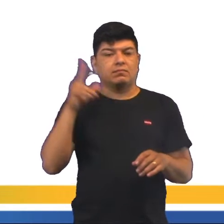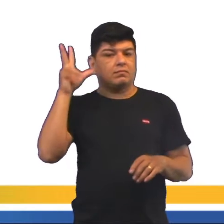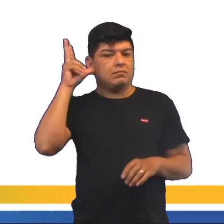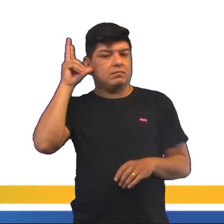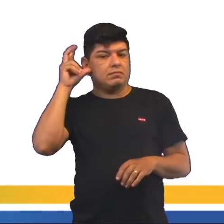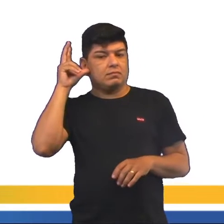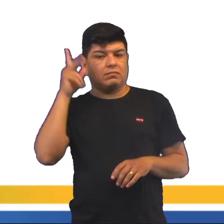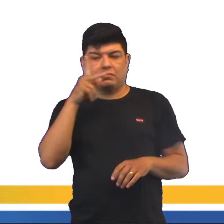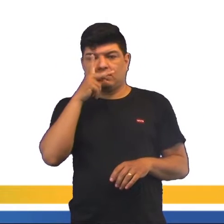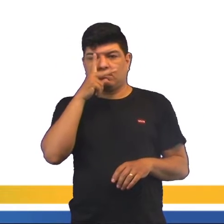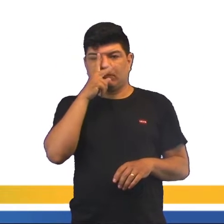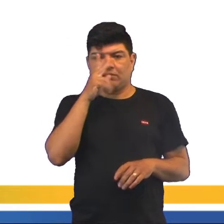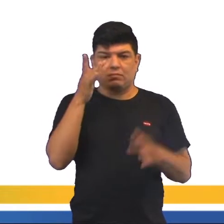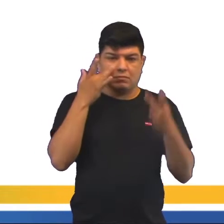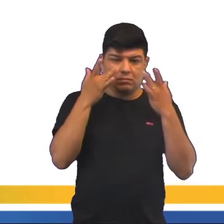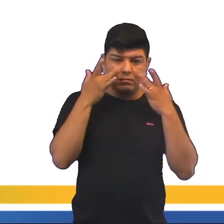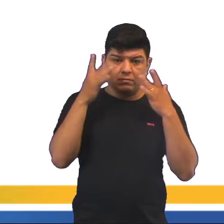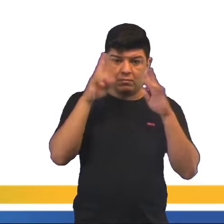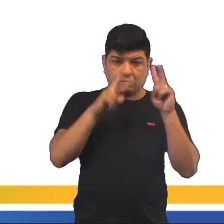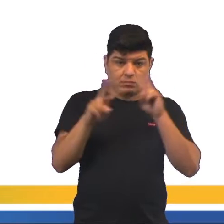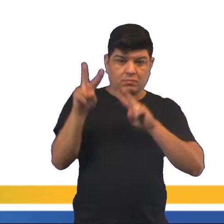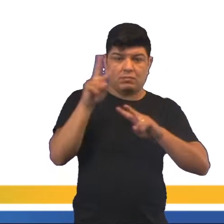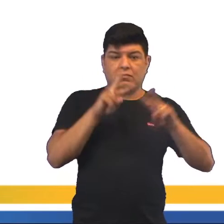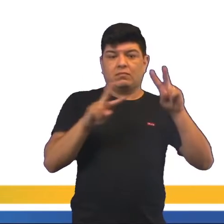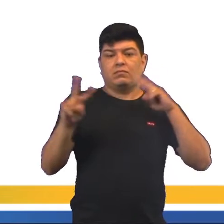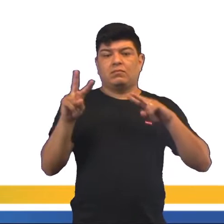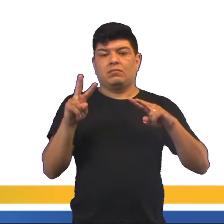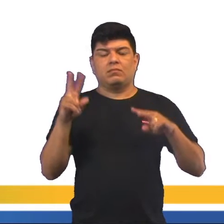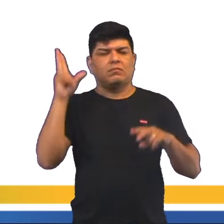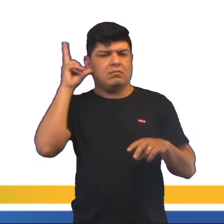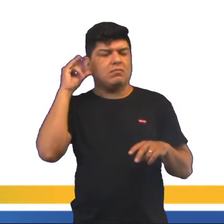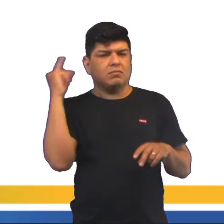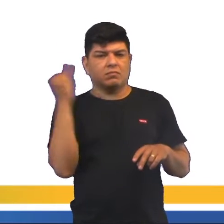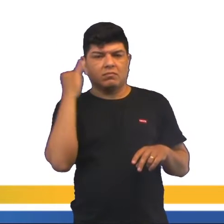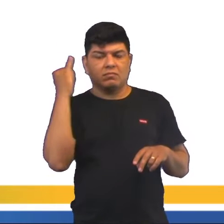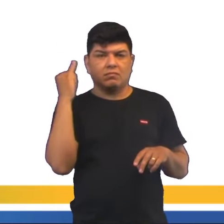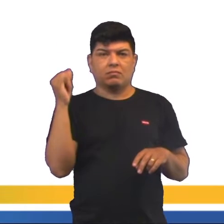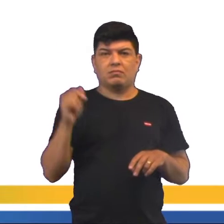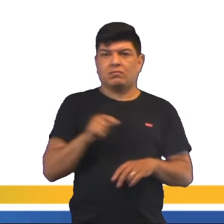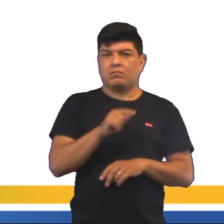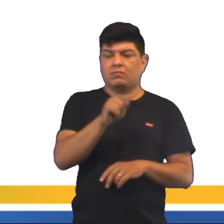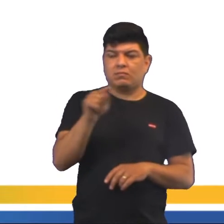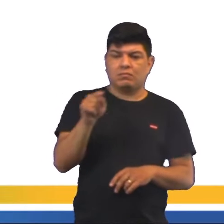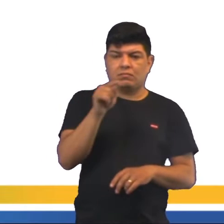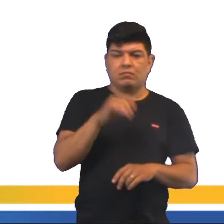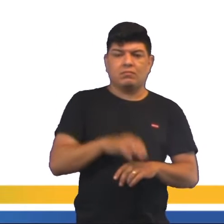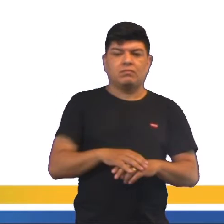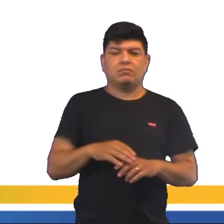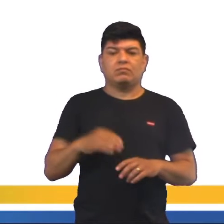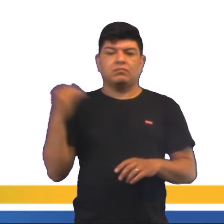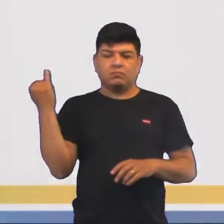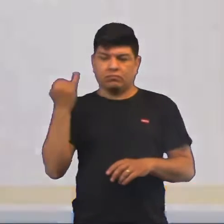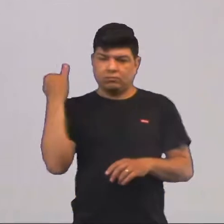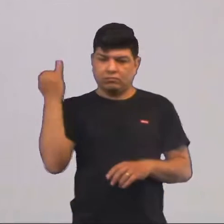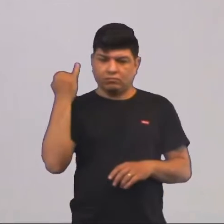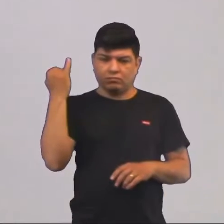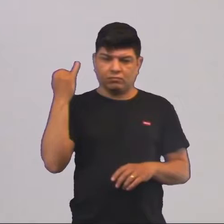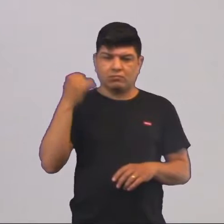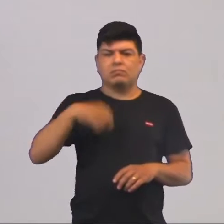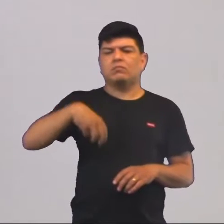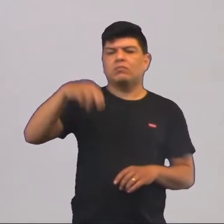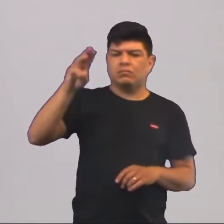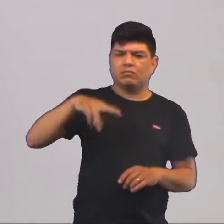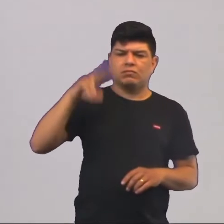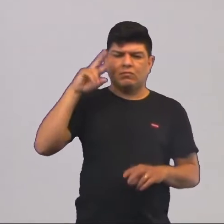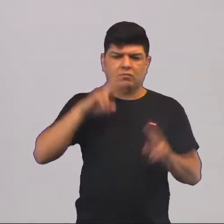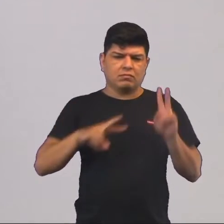som numa peça audiovisual? Será que o som é importante para você? Será que o som é importante para quem